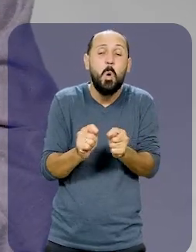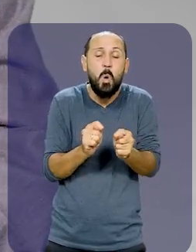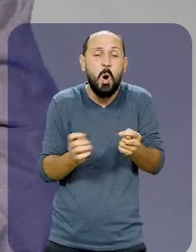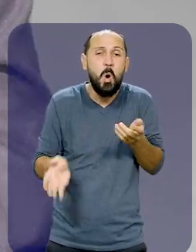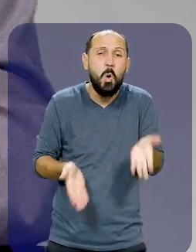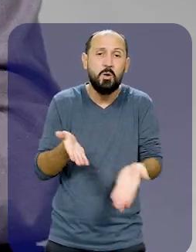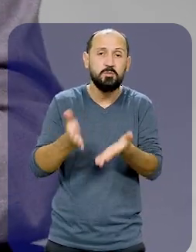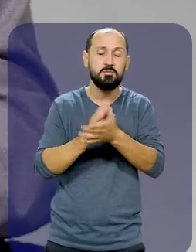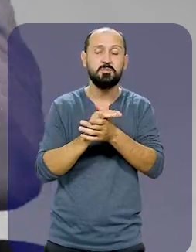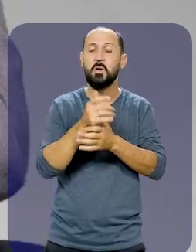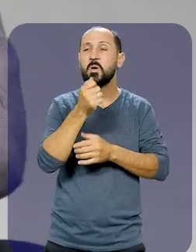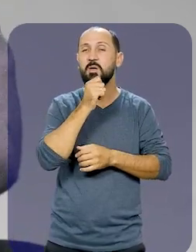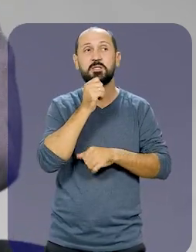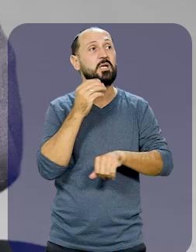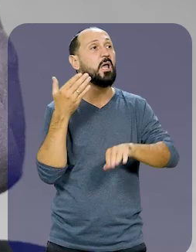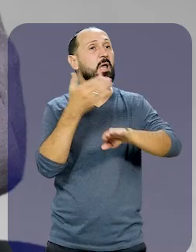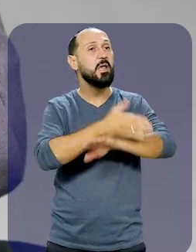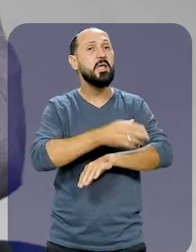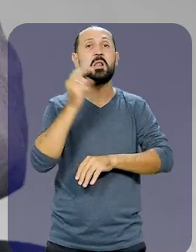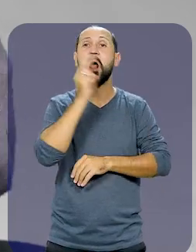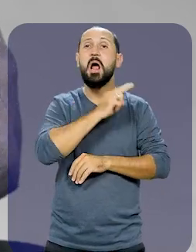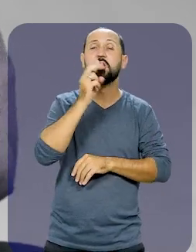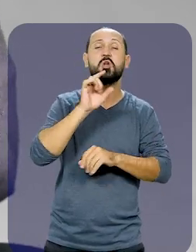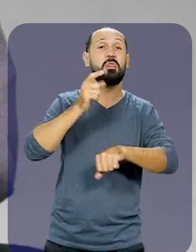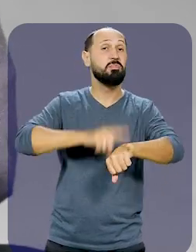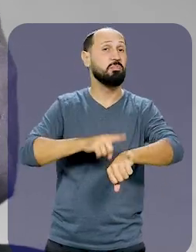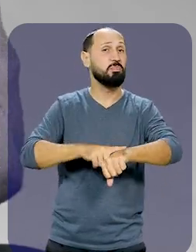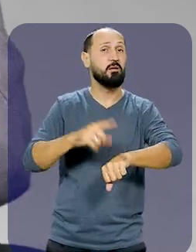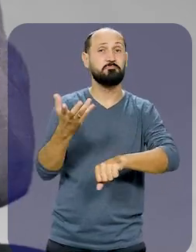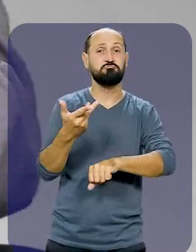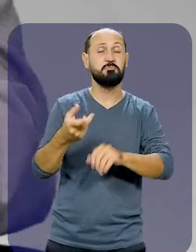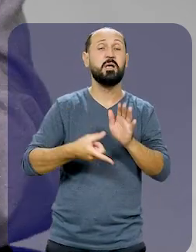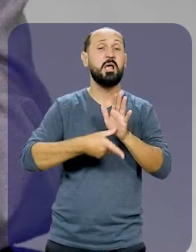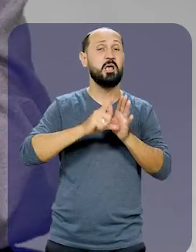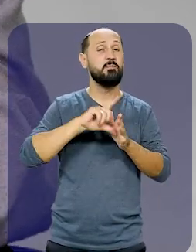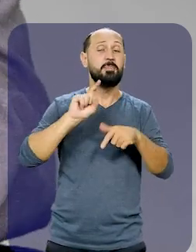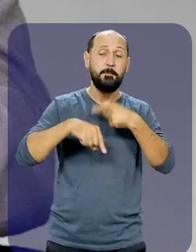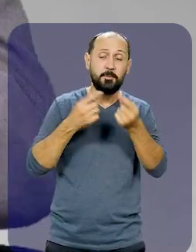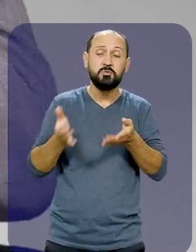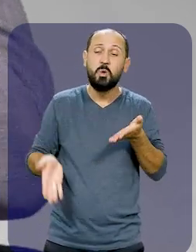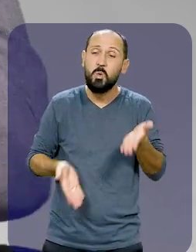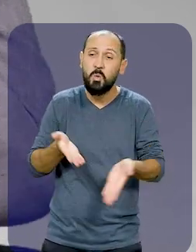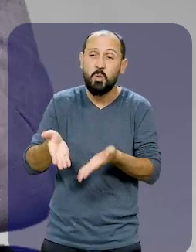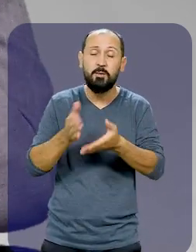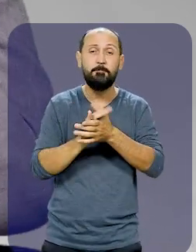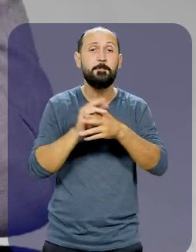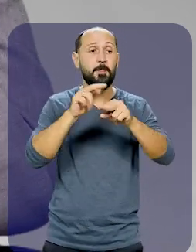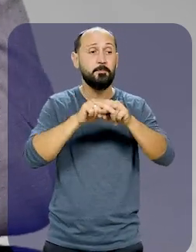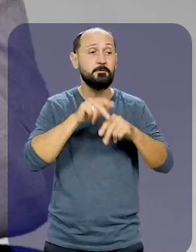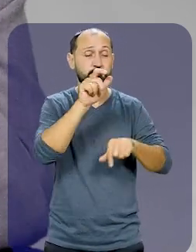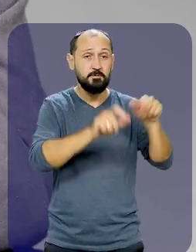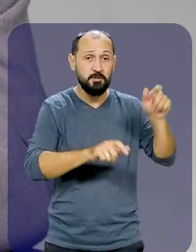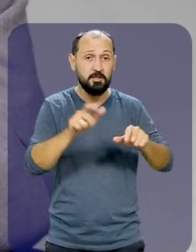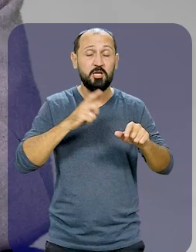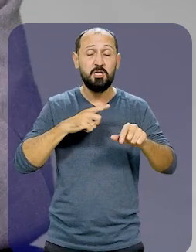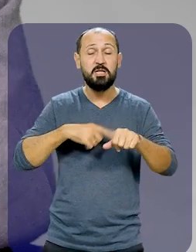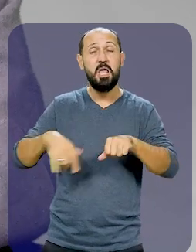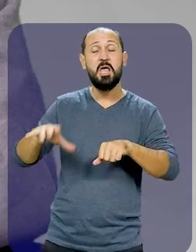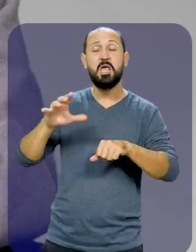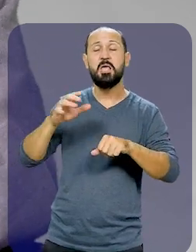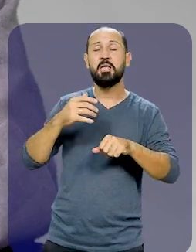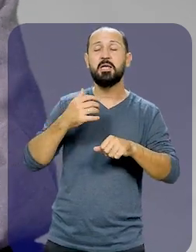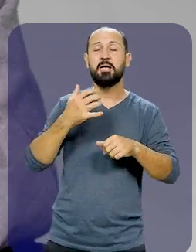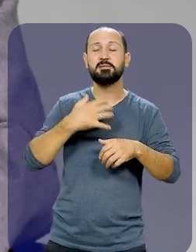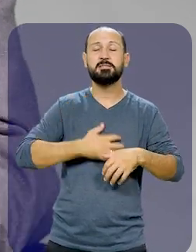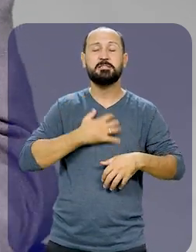controle. Então não adianta procurar o pronto-socorro só na hora da crise, tem que tratar depois. Então, para essas pessoas portadoras de asma